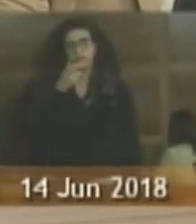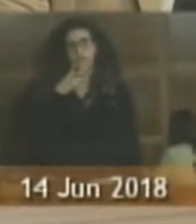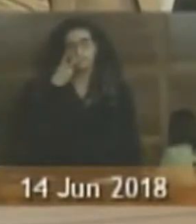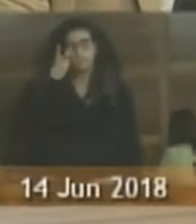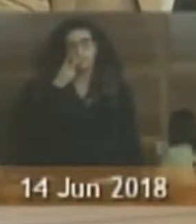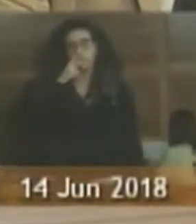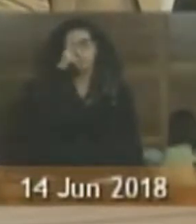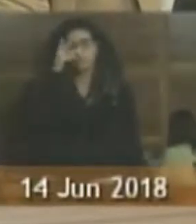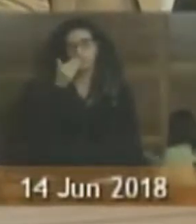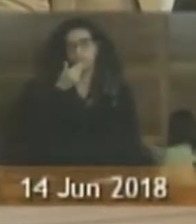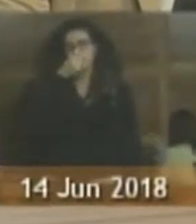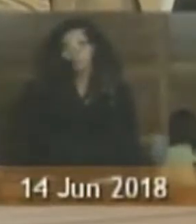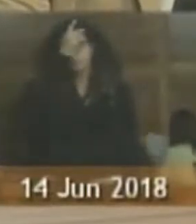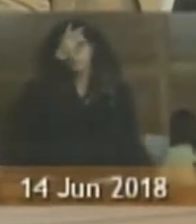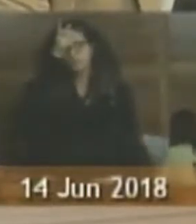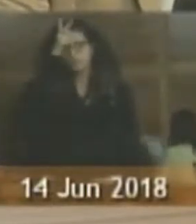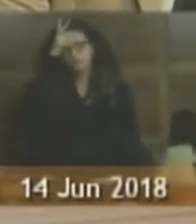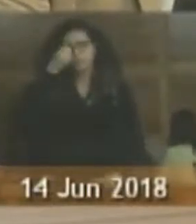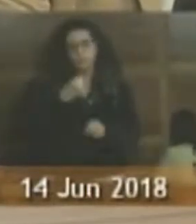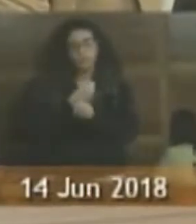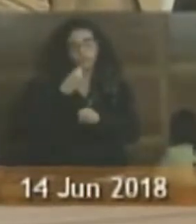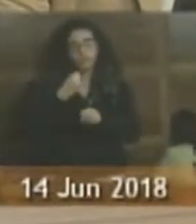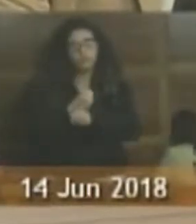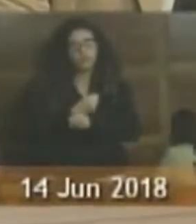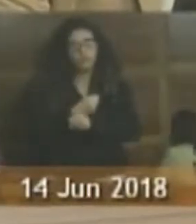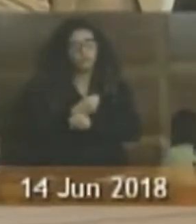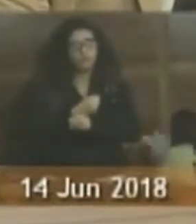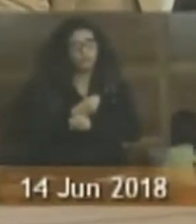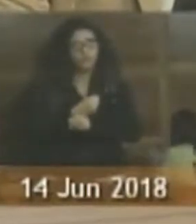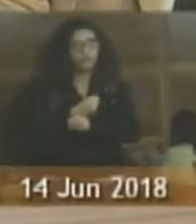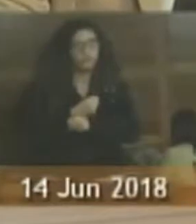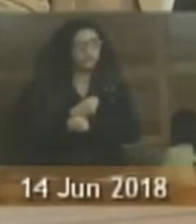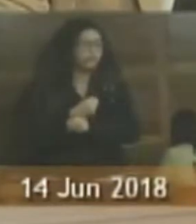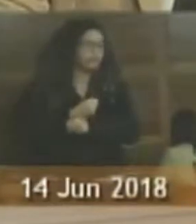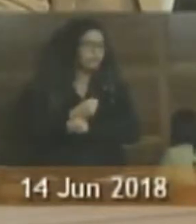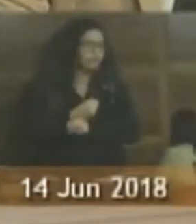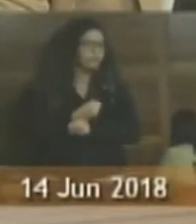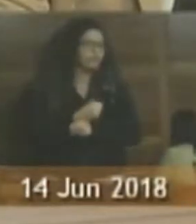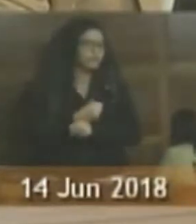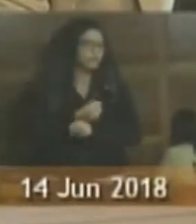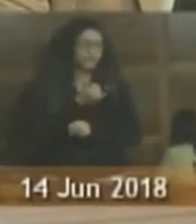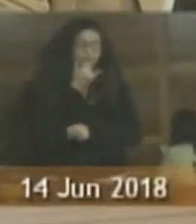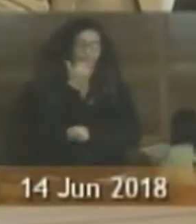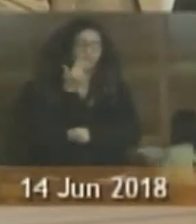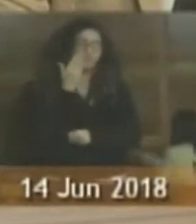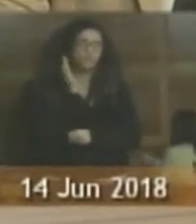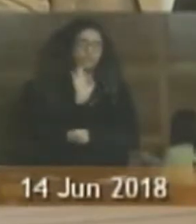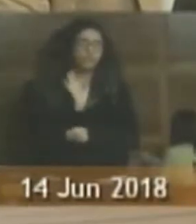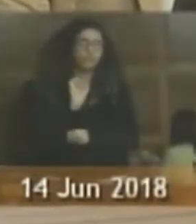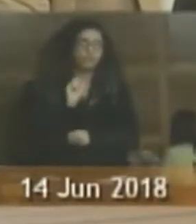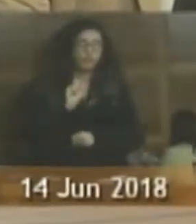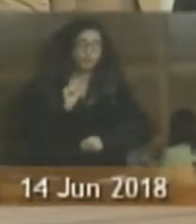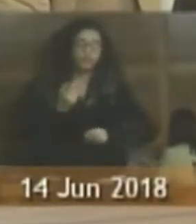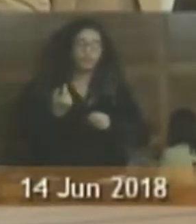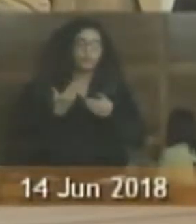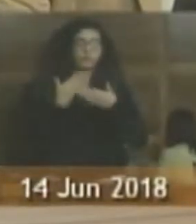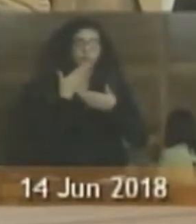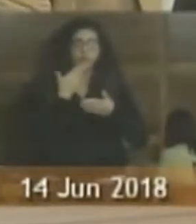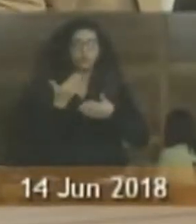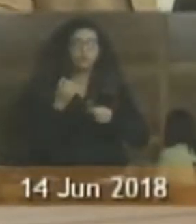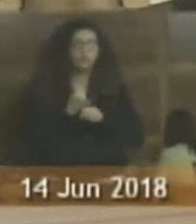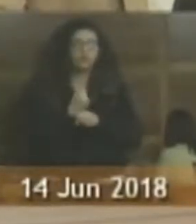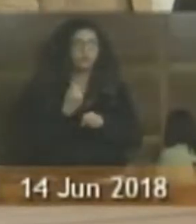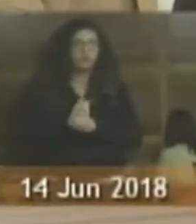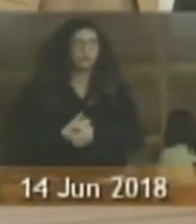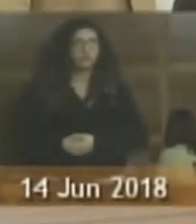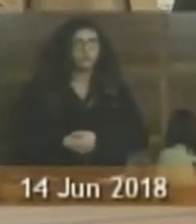Camu, indicando ao prefeito municipal a construção de faixas de pedestres elevadas na Avenida Itaguaí, ao lado do número 23, bairro Nova